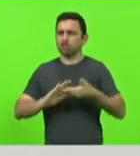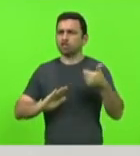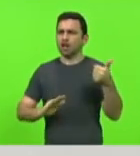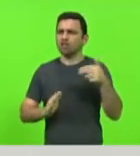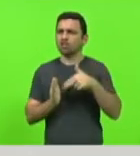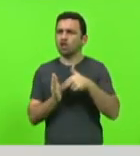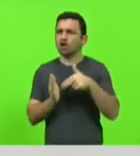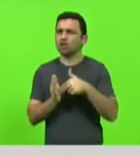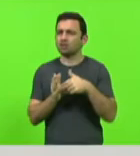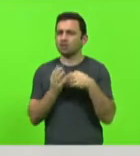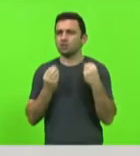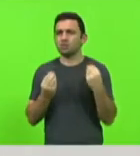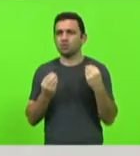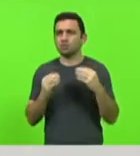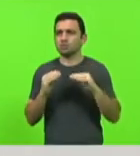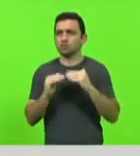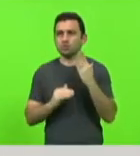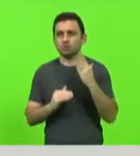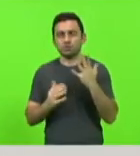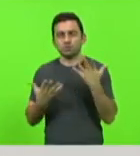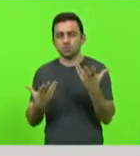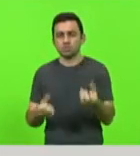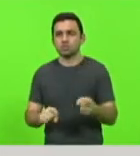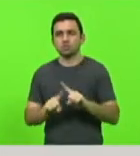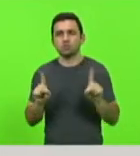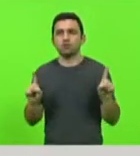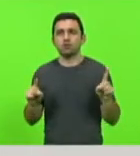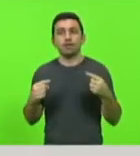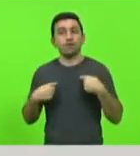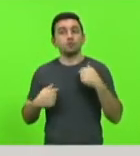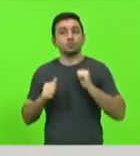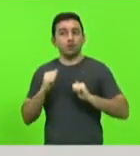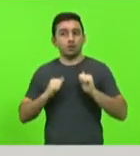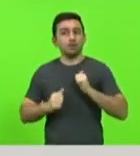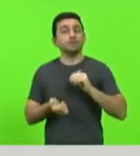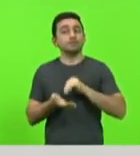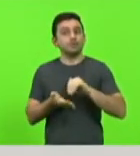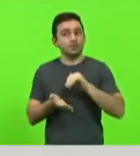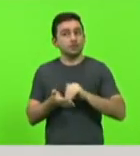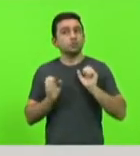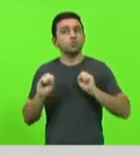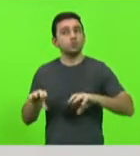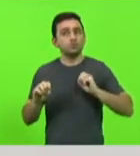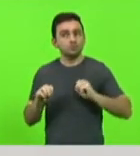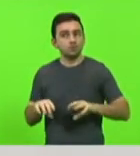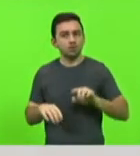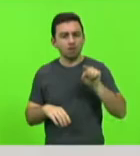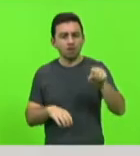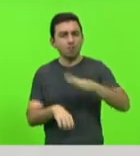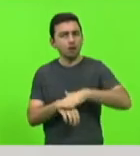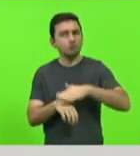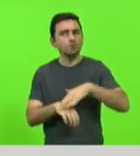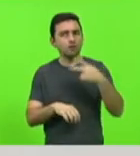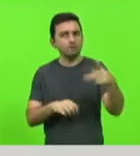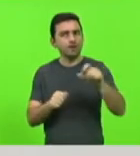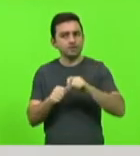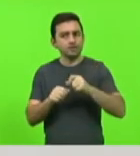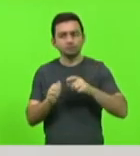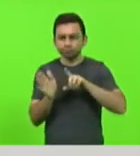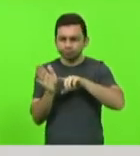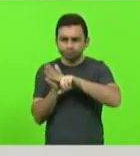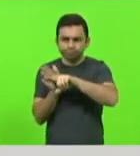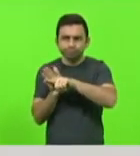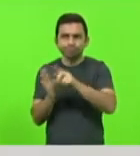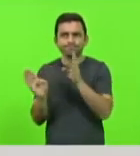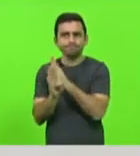que não concordam com ele. Isso é inadmissível. Espero que a Secretaria da Educação faça alguma coisa e investigue se tudo isso